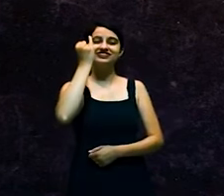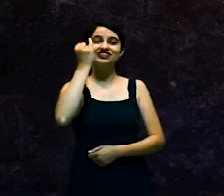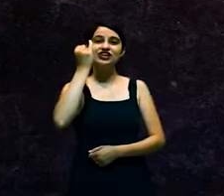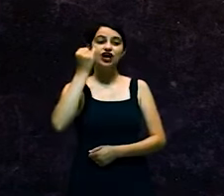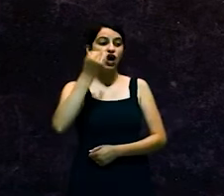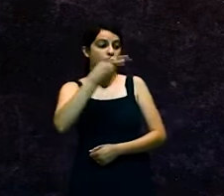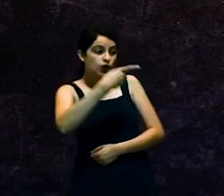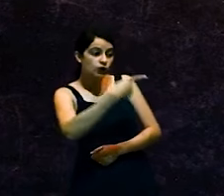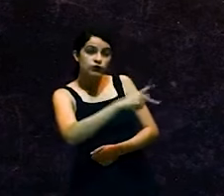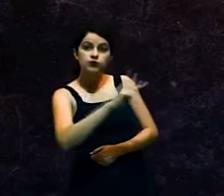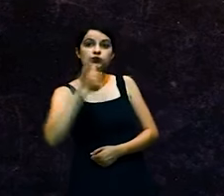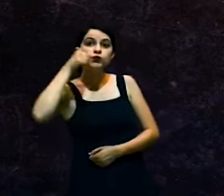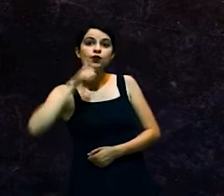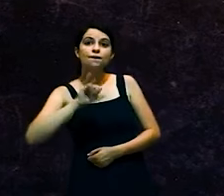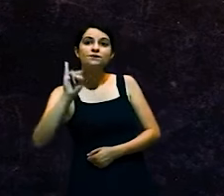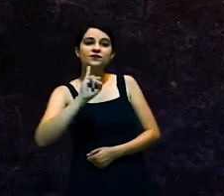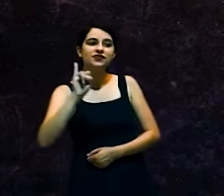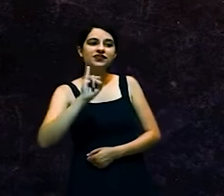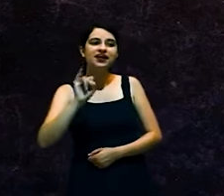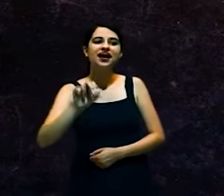Maria escolheu a boa parte,